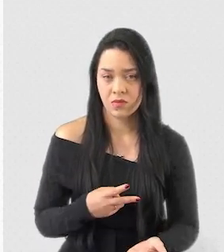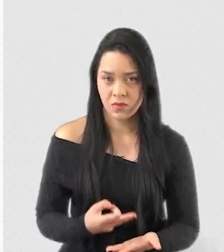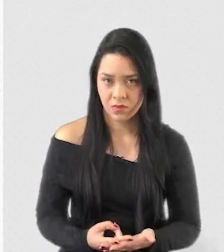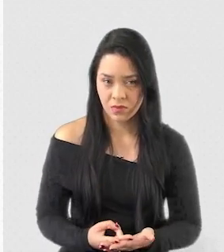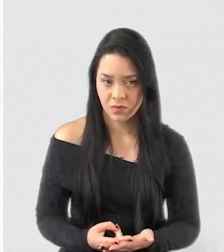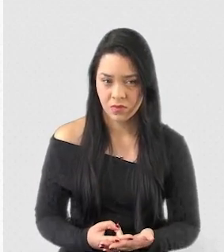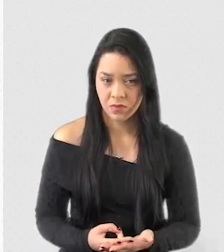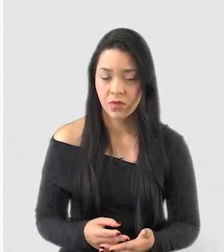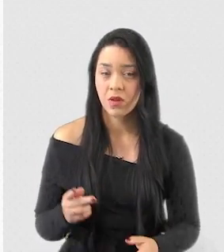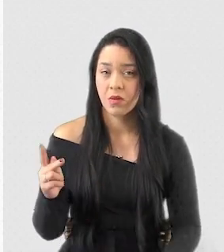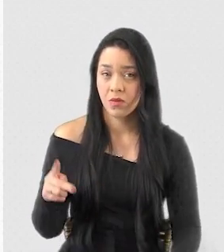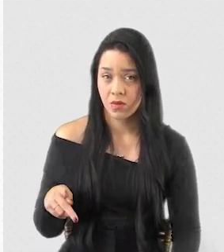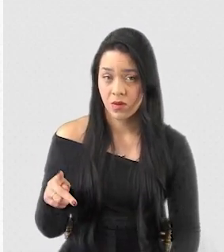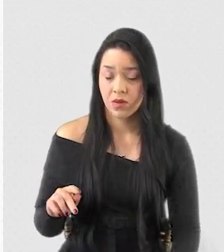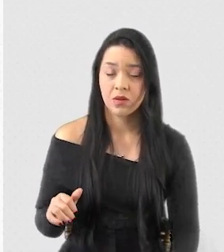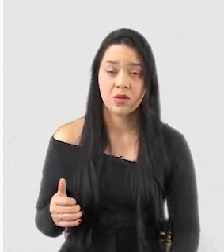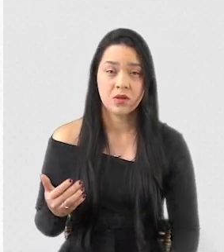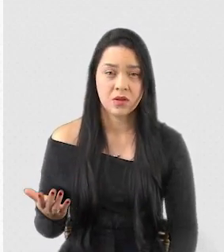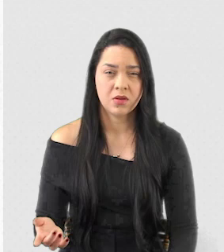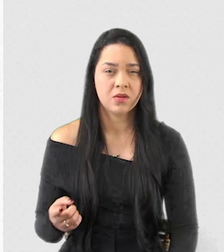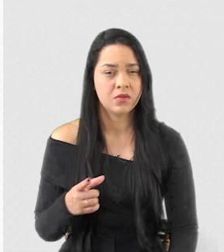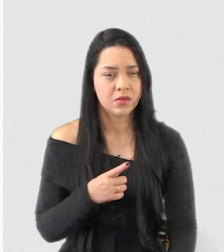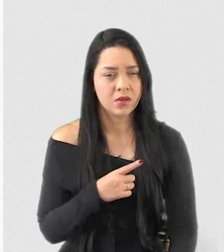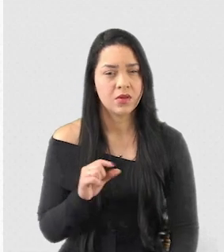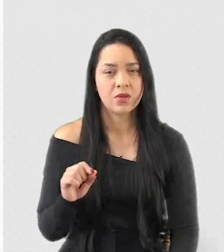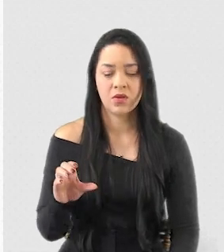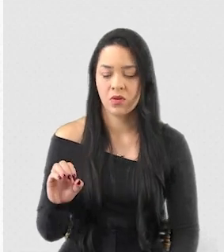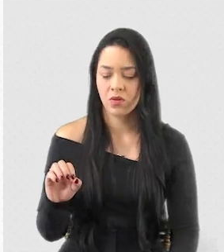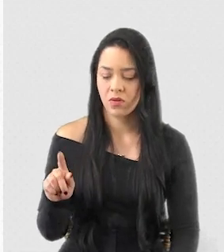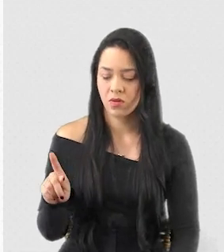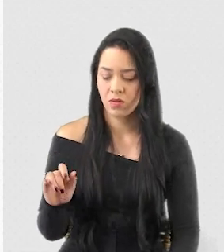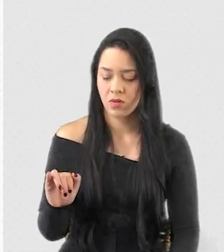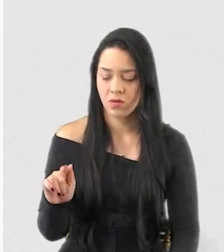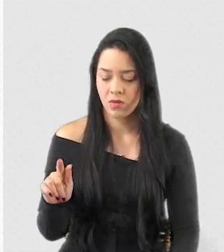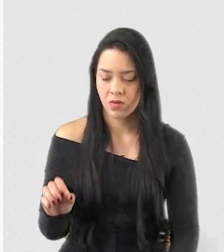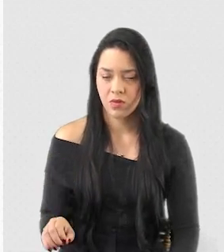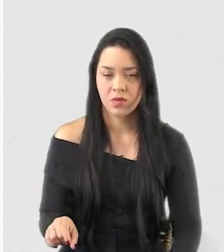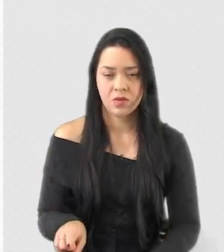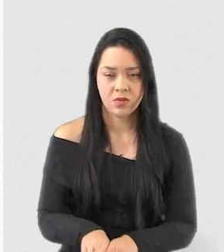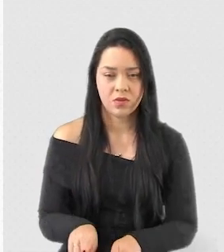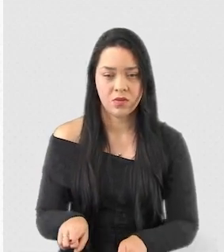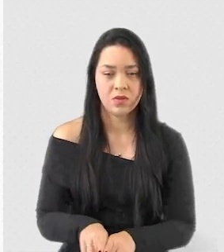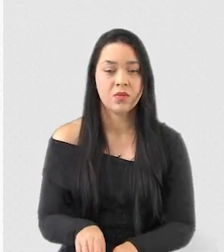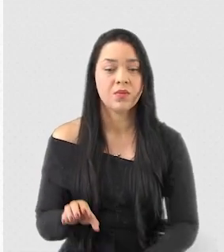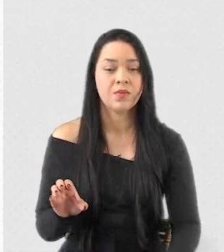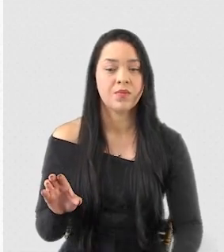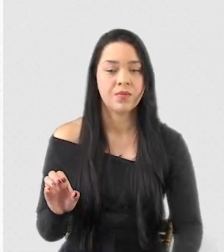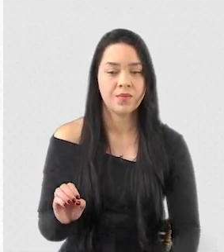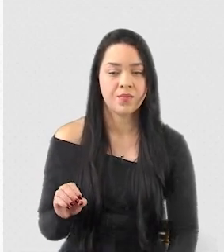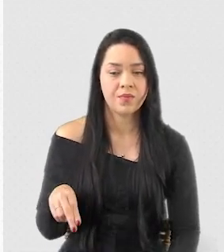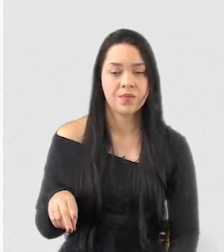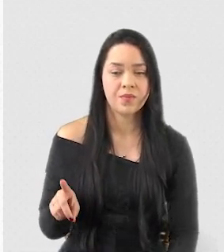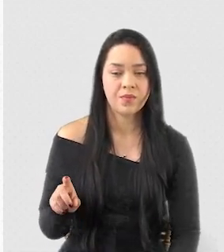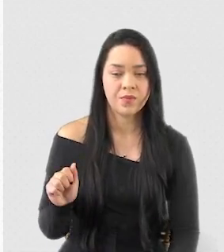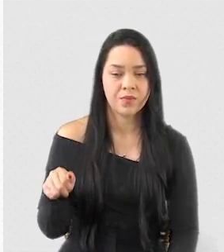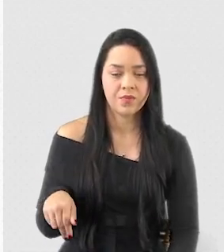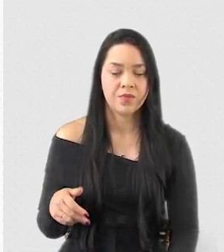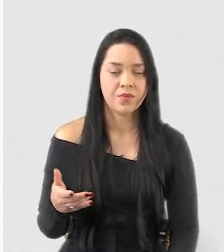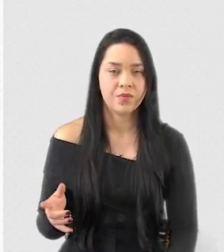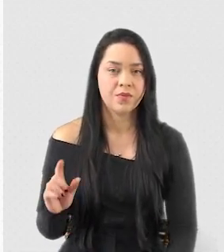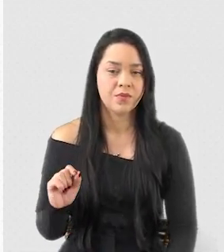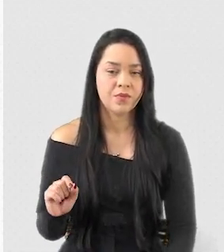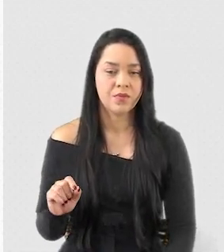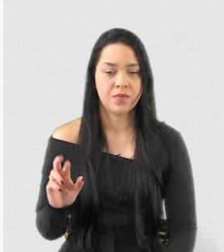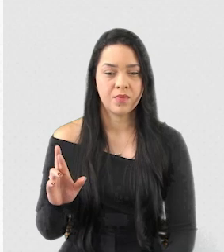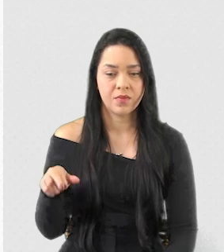uma proteína. Então, lá eu vou ter um código, né? Eu vou ter códons, uma trinca de códons. Então, por exemplo, aqui